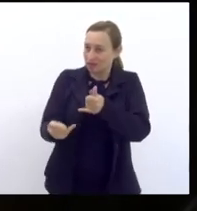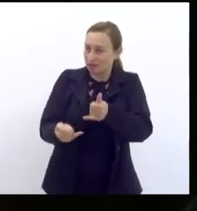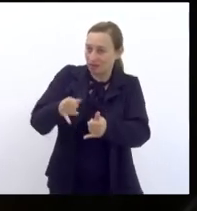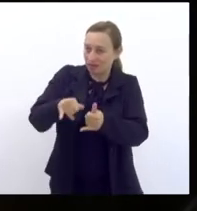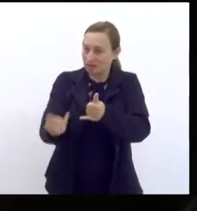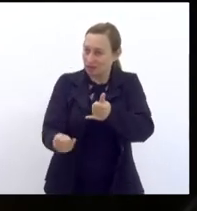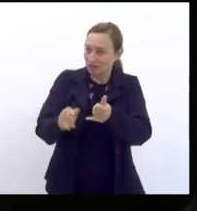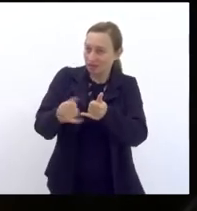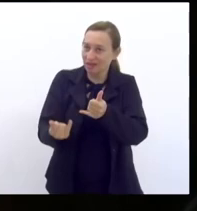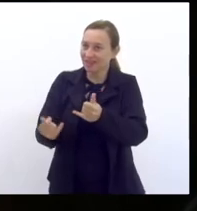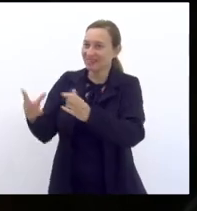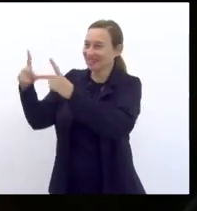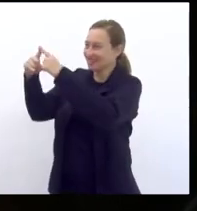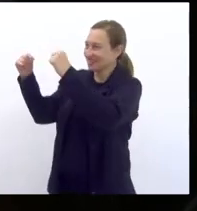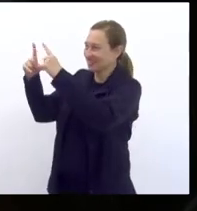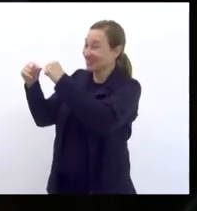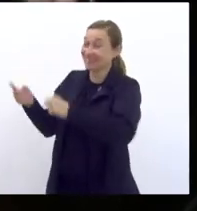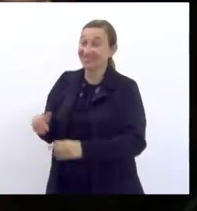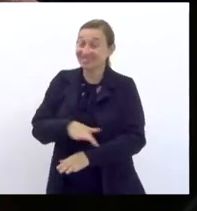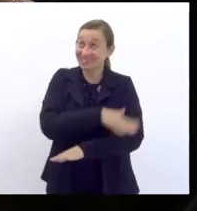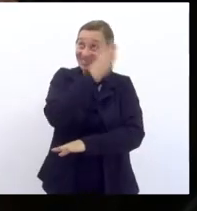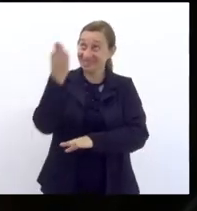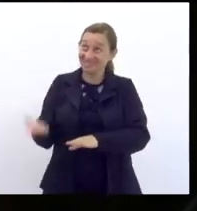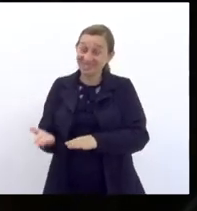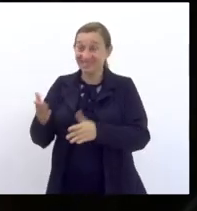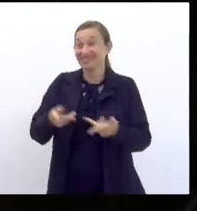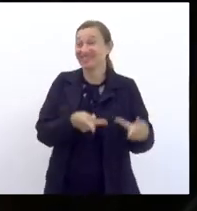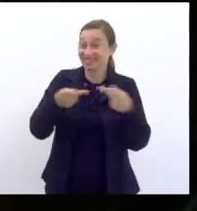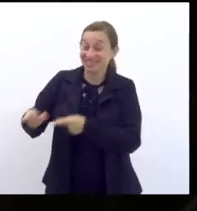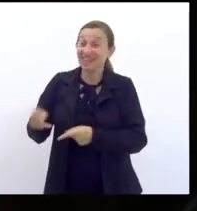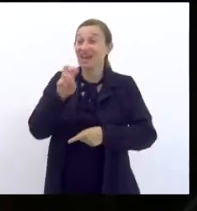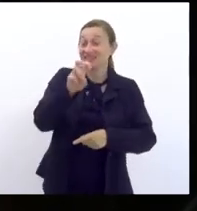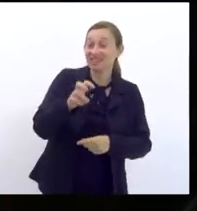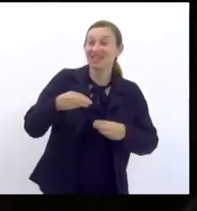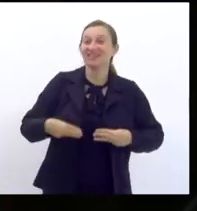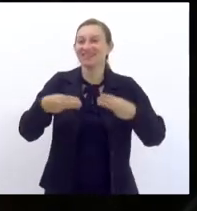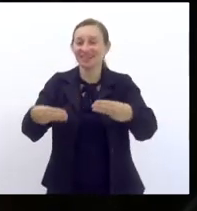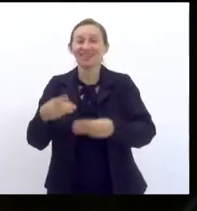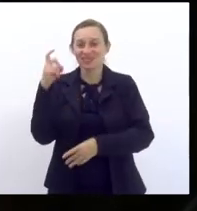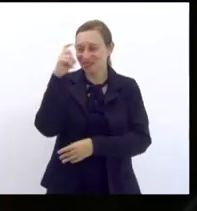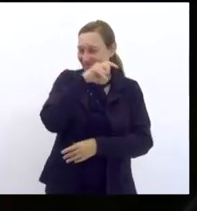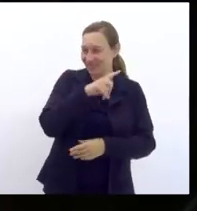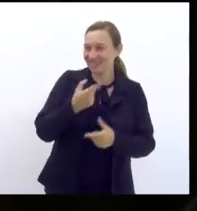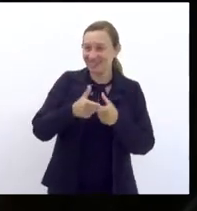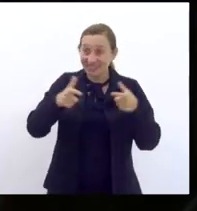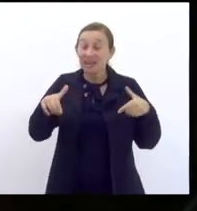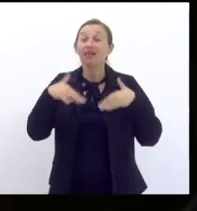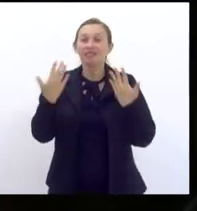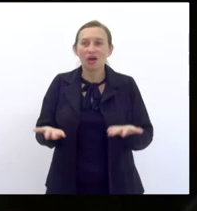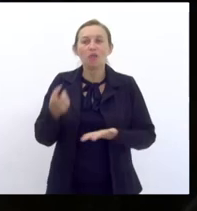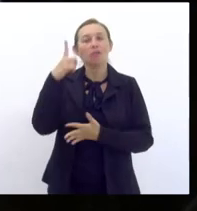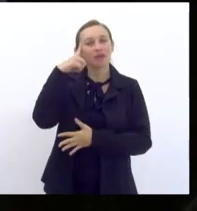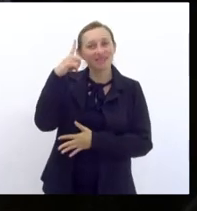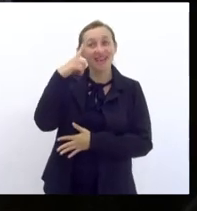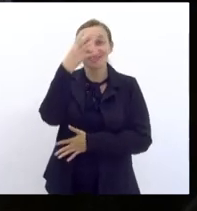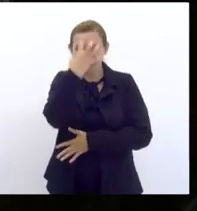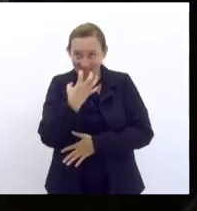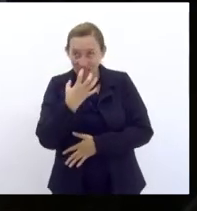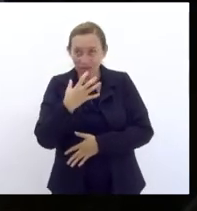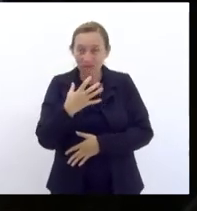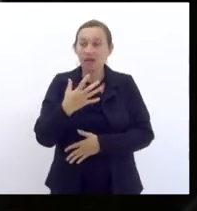foi uma loucura isso o dia inteiro visitando cinco Ministérios foi uma dificuldade tremenda então é preciso pensar sério